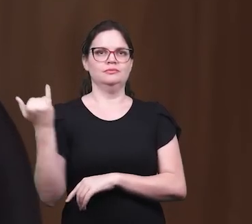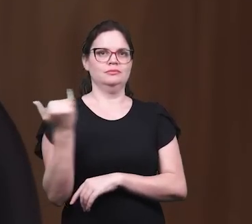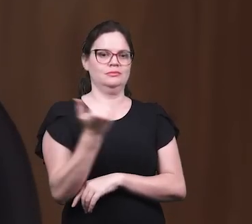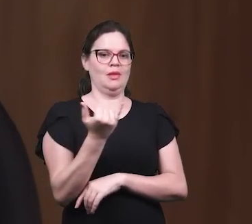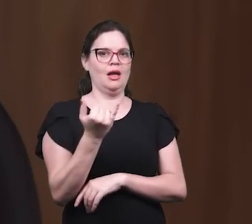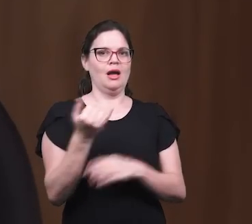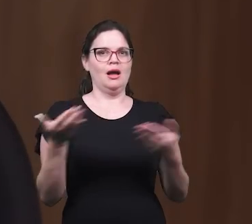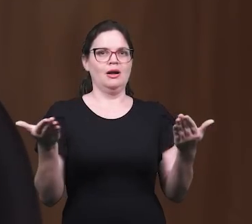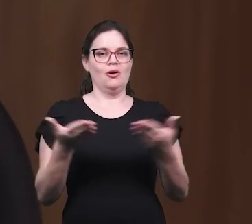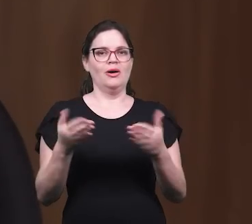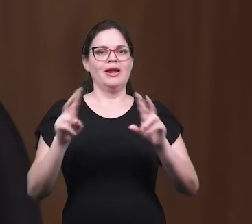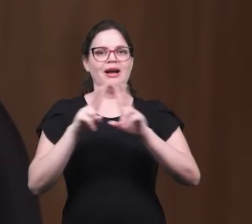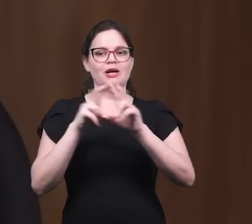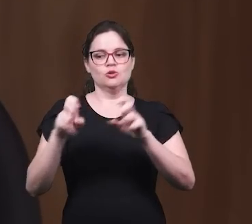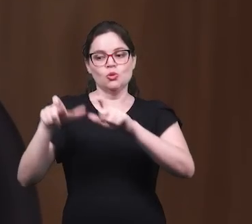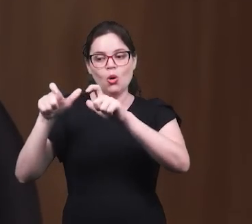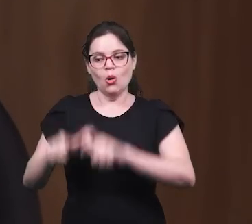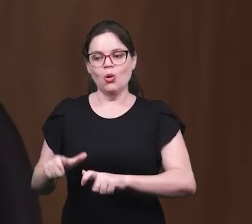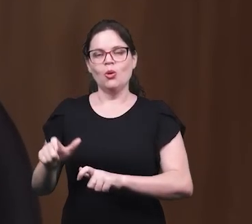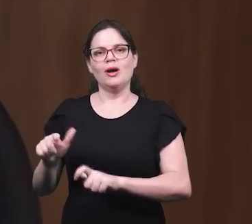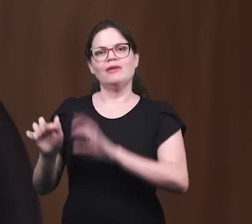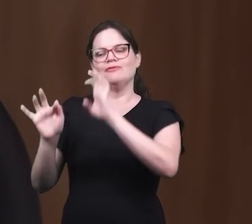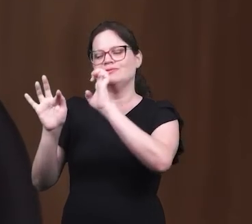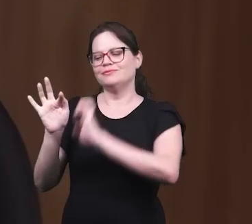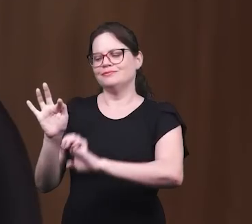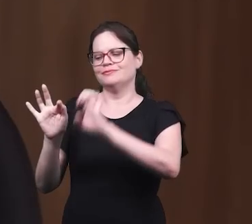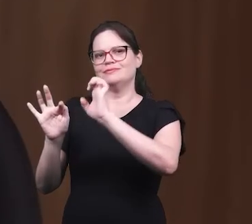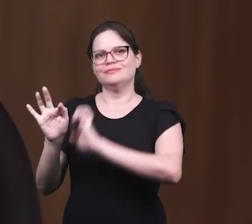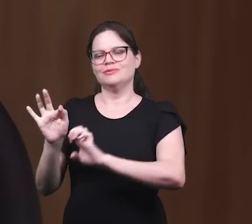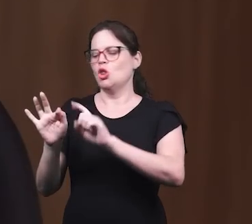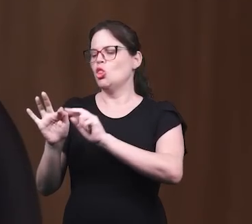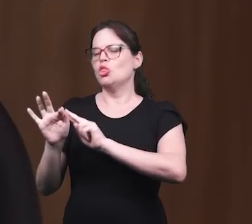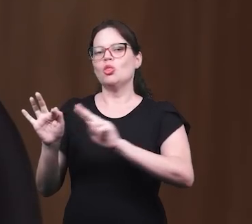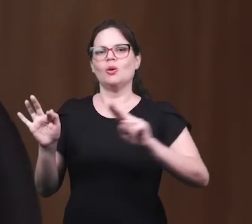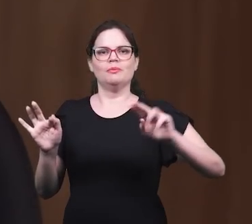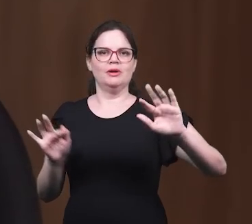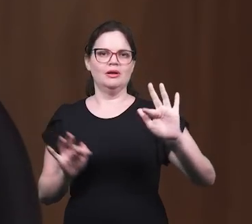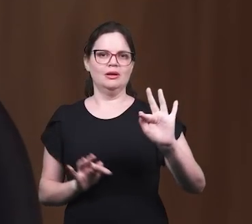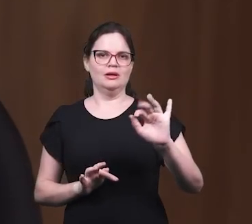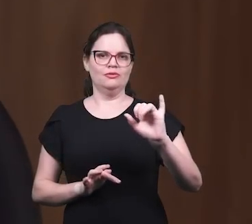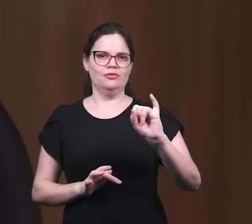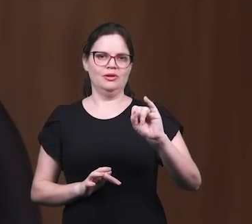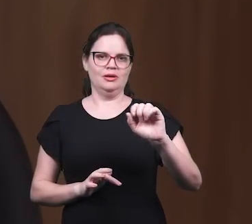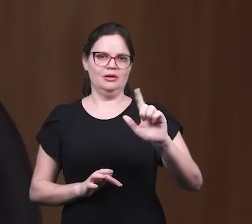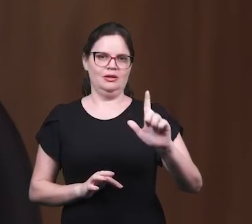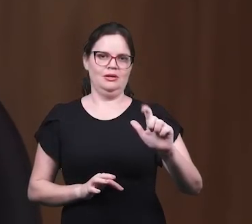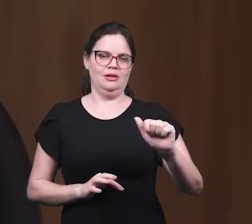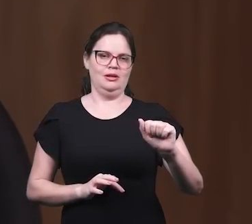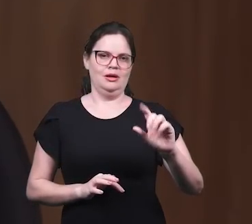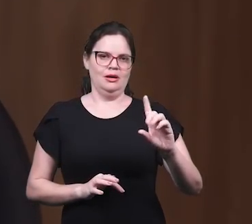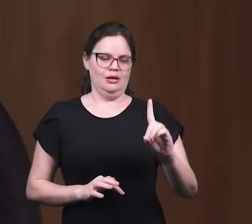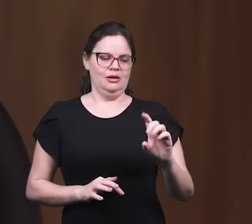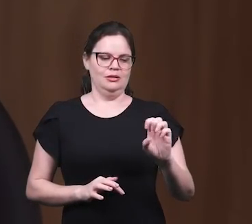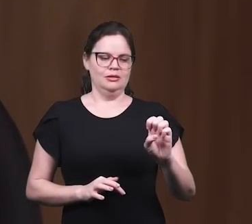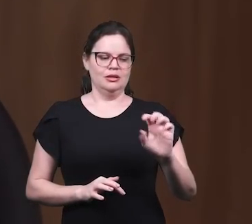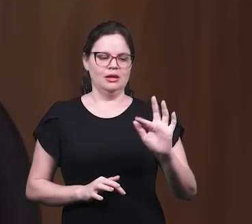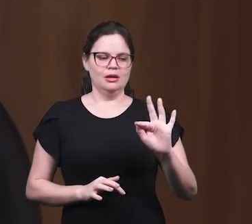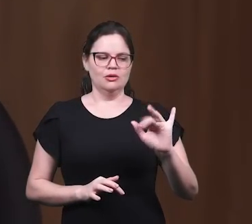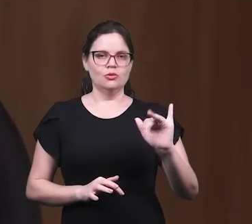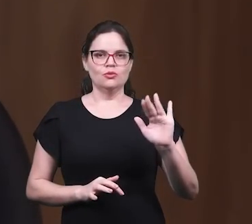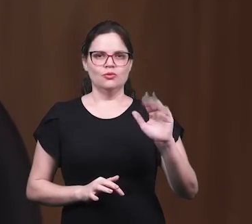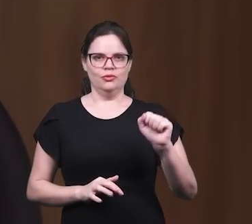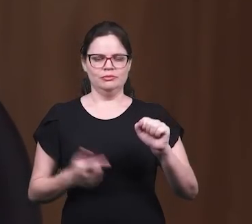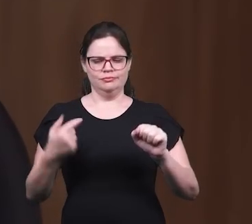carta a Filadélfia, ele diz assim: como guardaste a palavra da minha paciência,